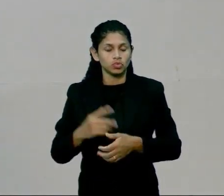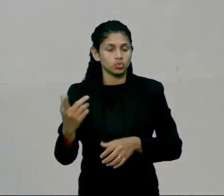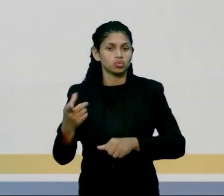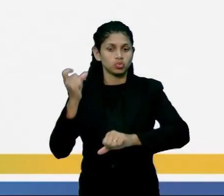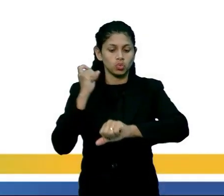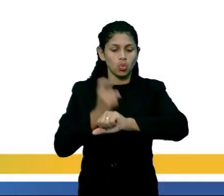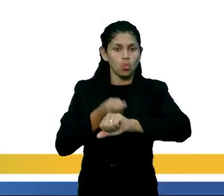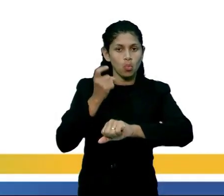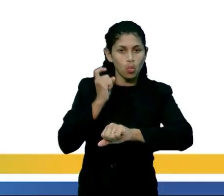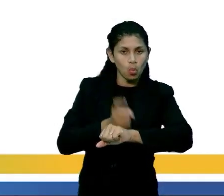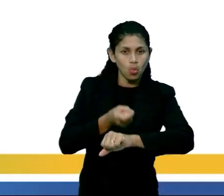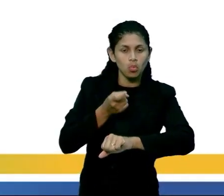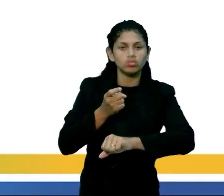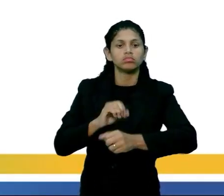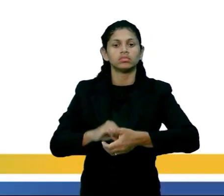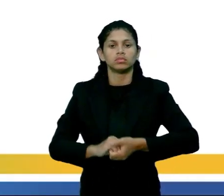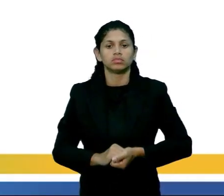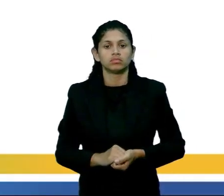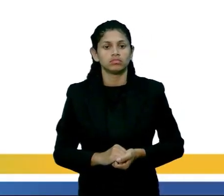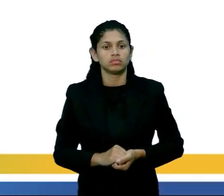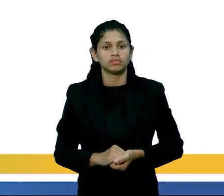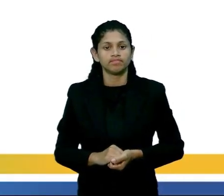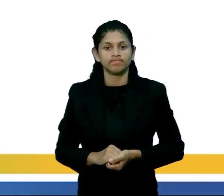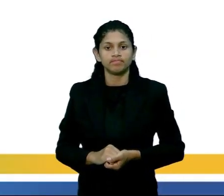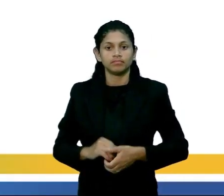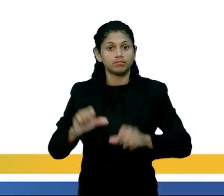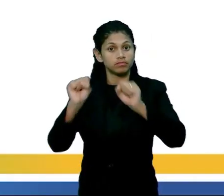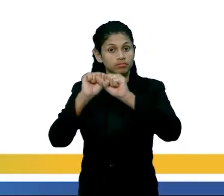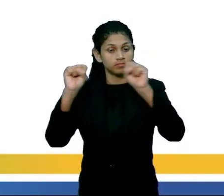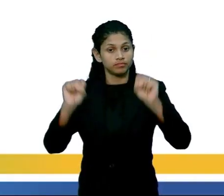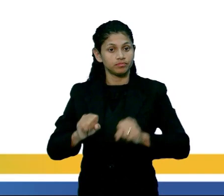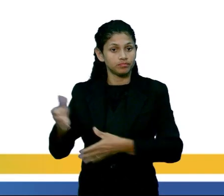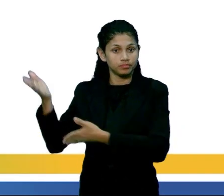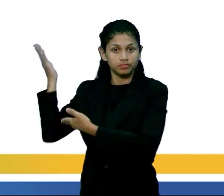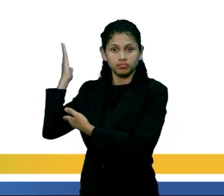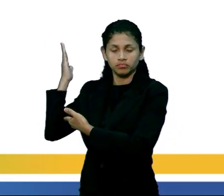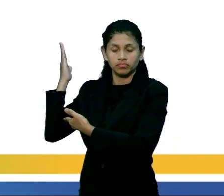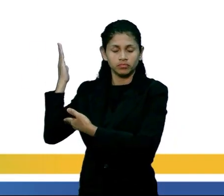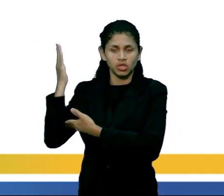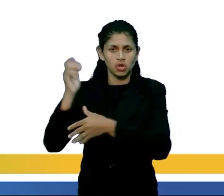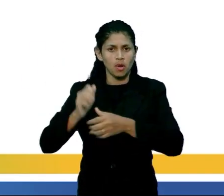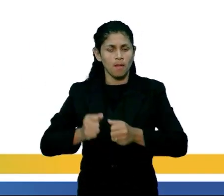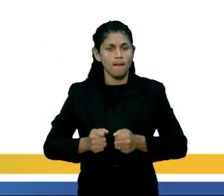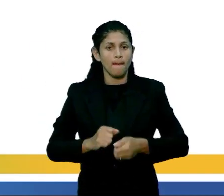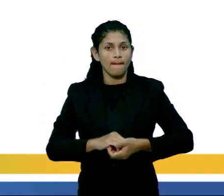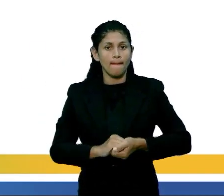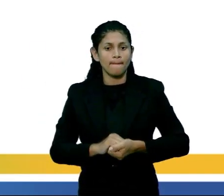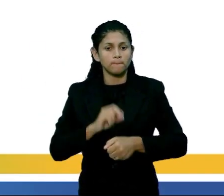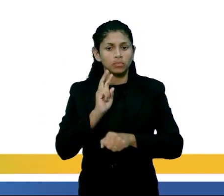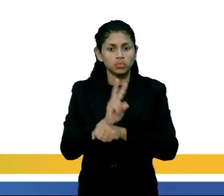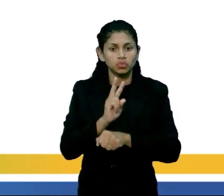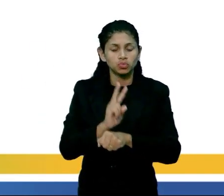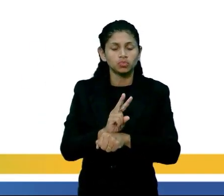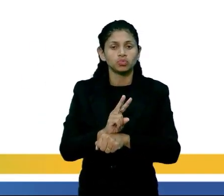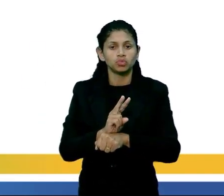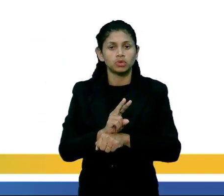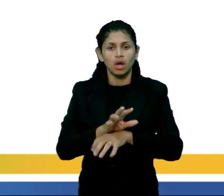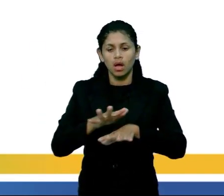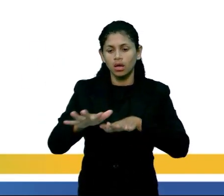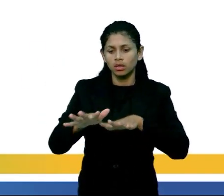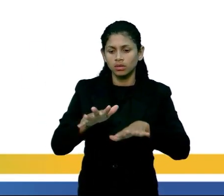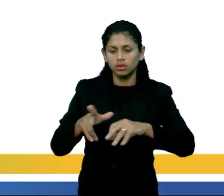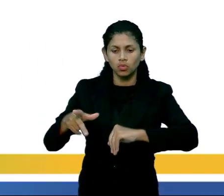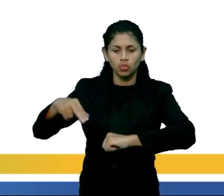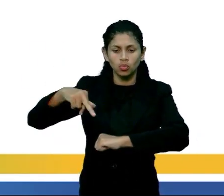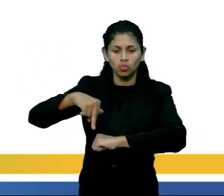e aí a gente já bota em tela aí, ó, o sistema esquelético, que tem a função de sustentação, proteção, locomoção, que é